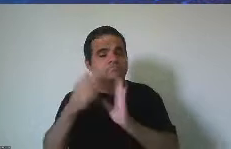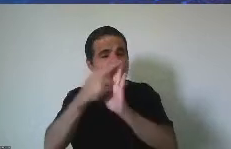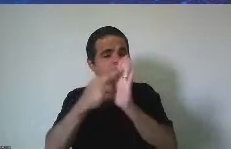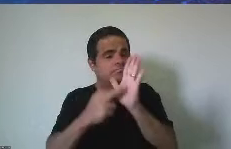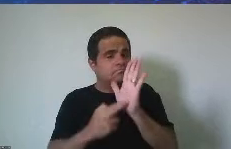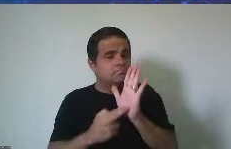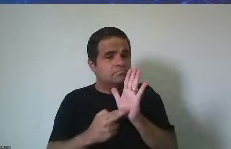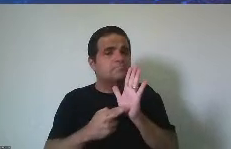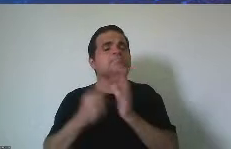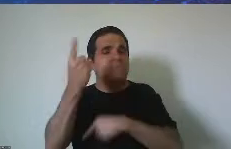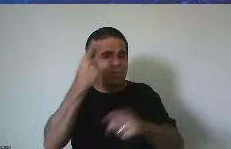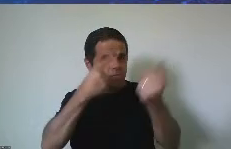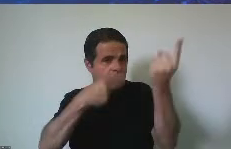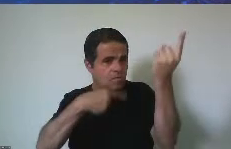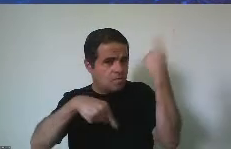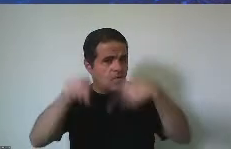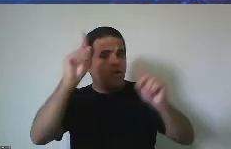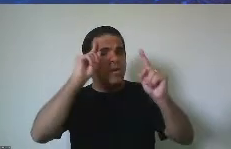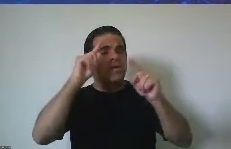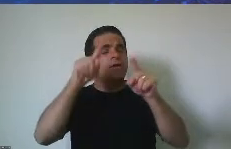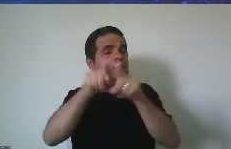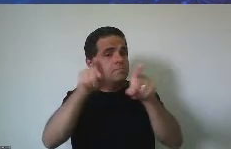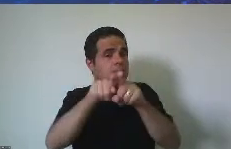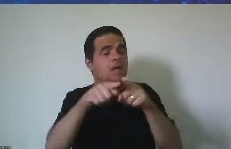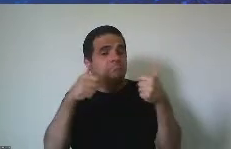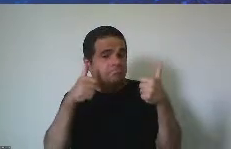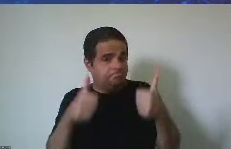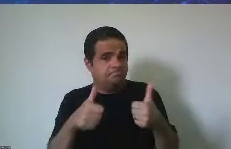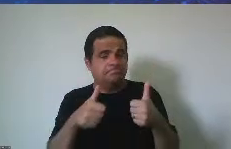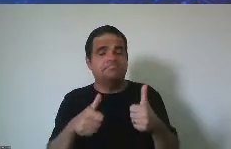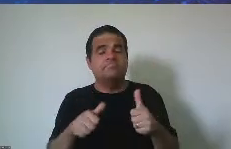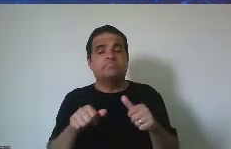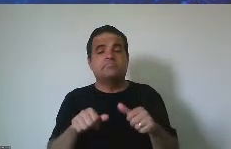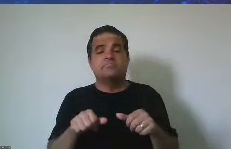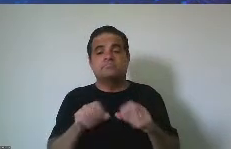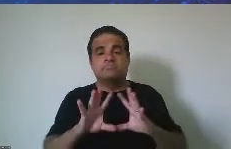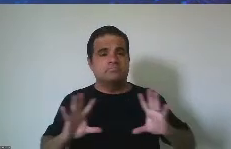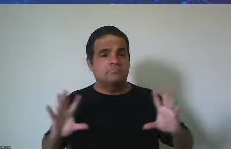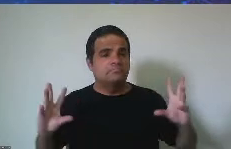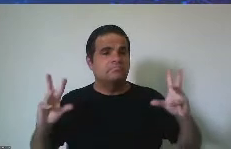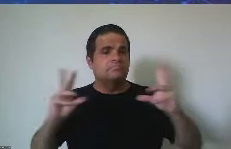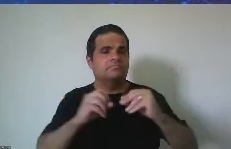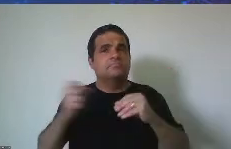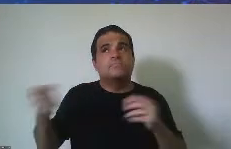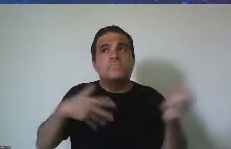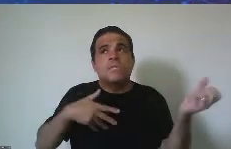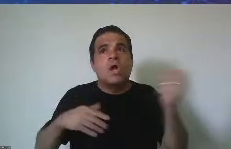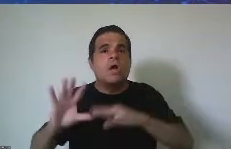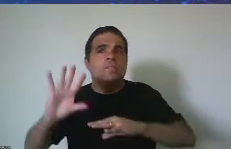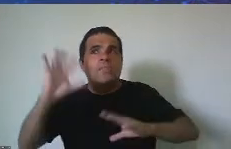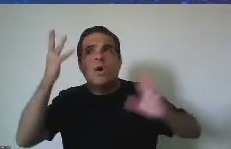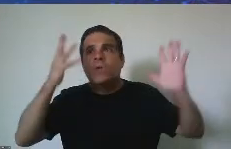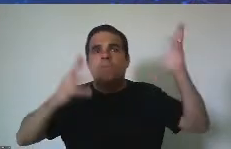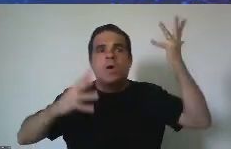tem que evoluir E também acomodar as novas soluções que surgem